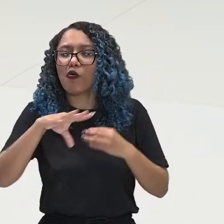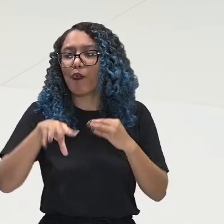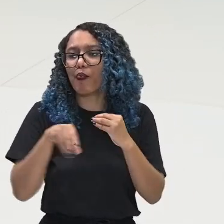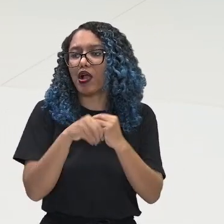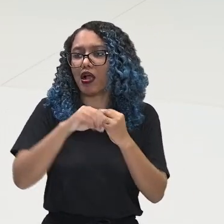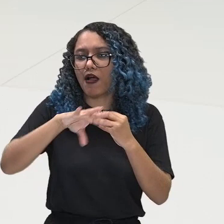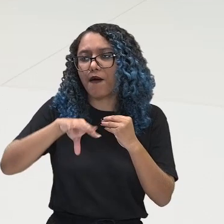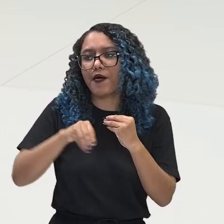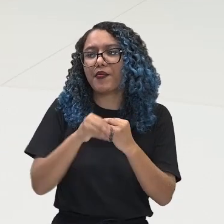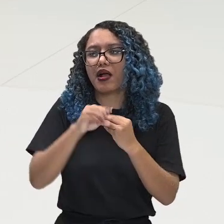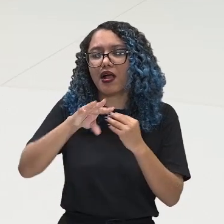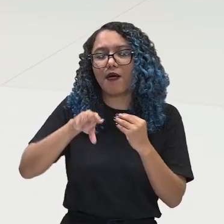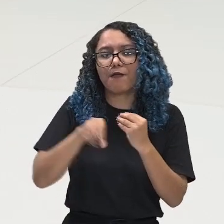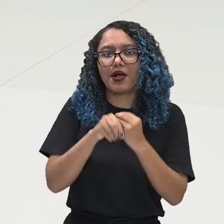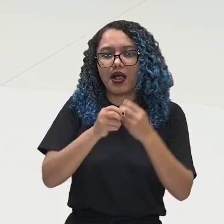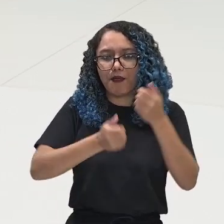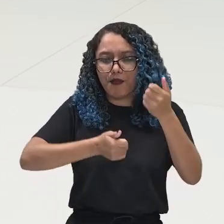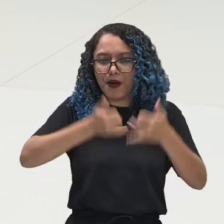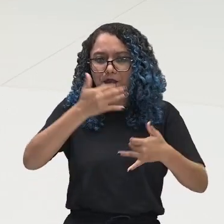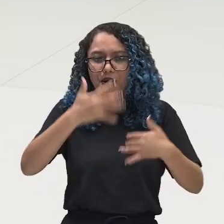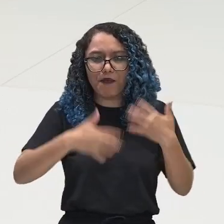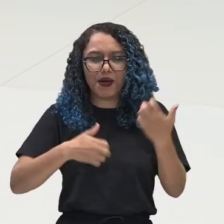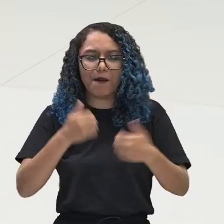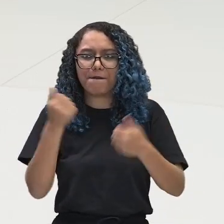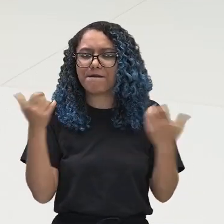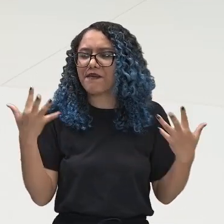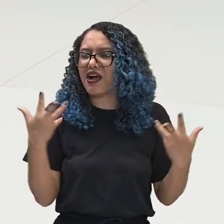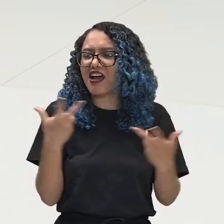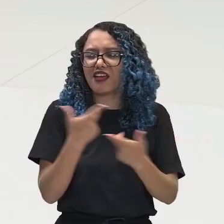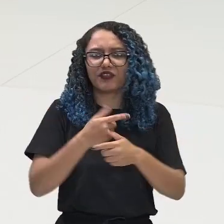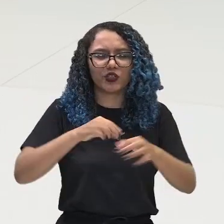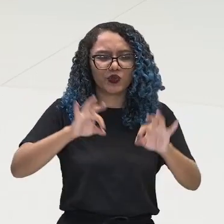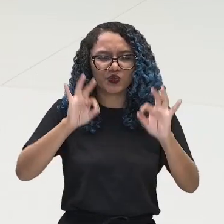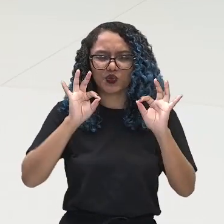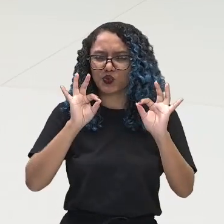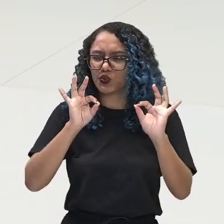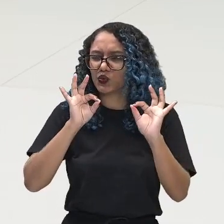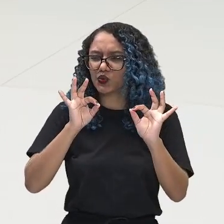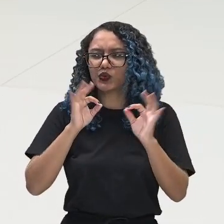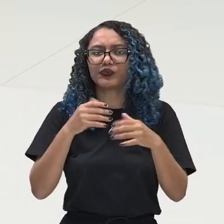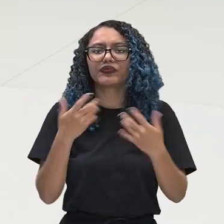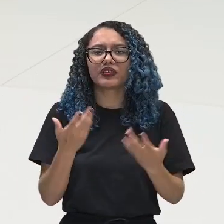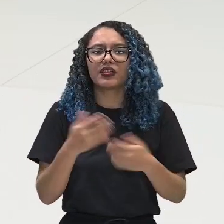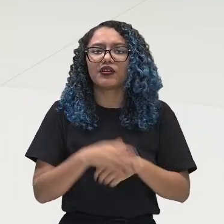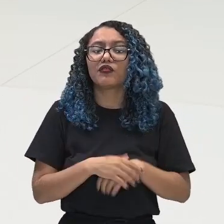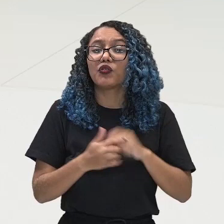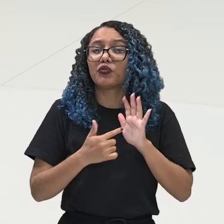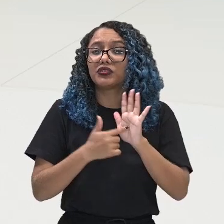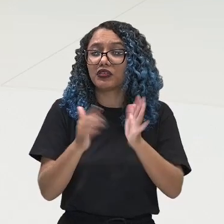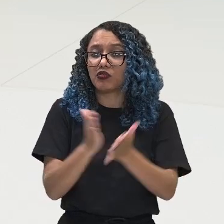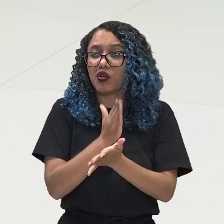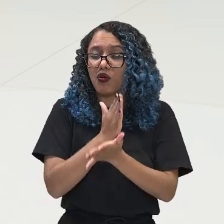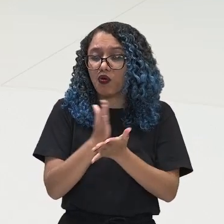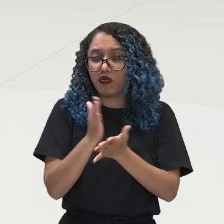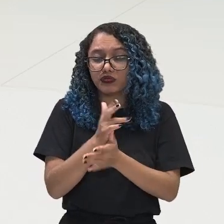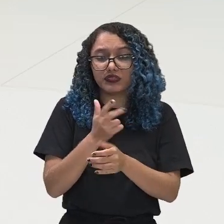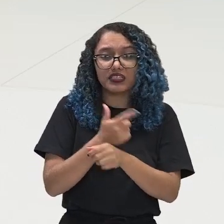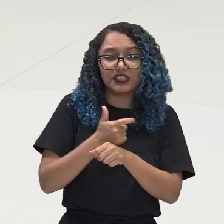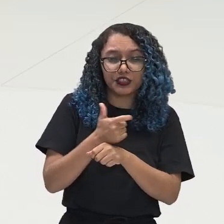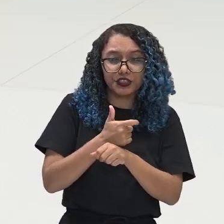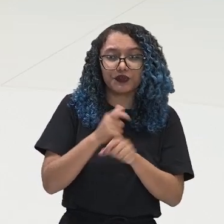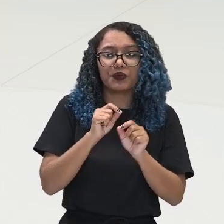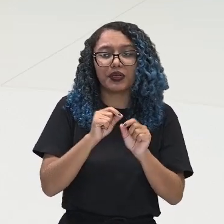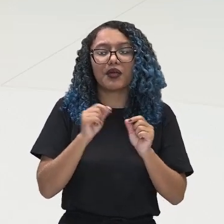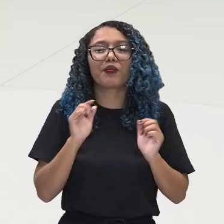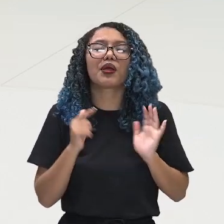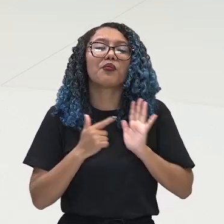é sensacional, é incrível o trabalho que acontece ali. Então, eu vou deixando alguns adjetivos justamente para mostrar a minha